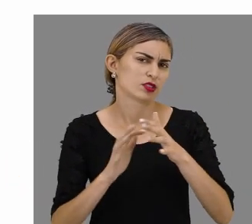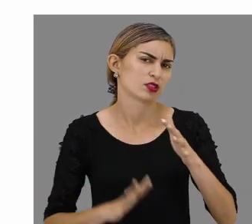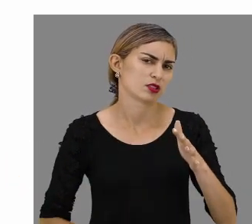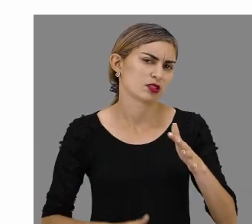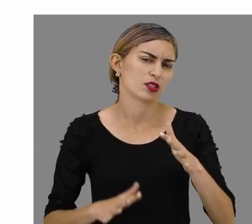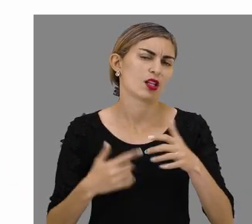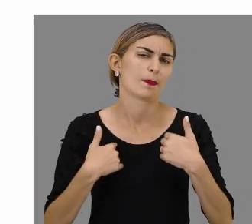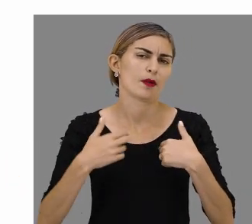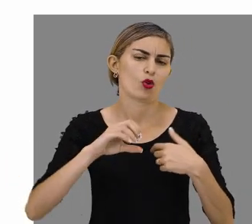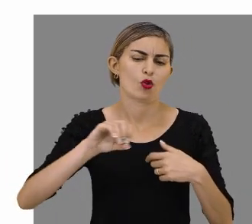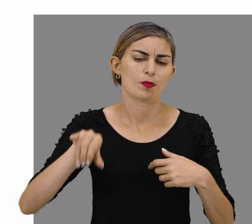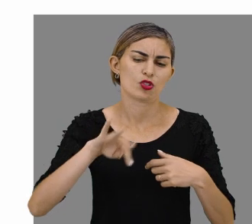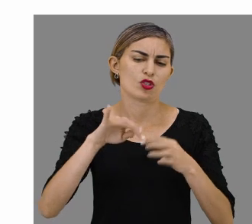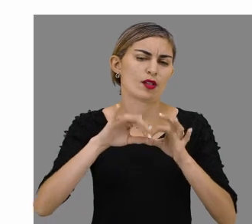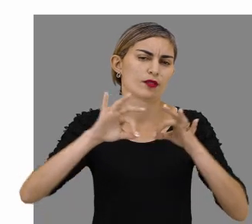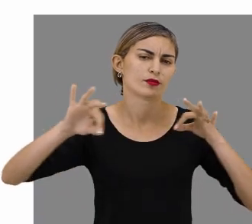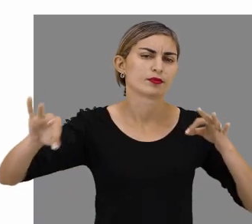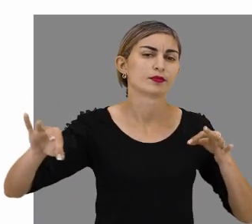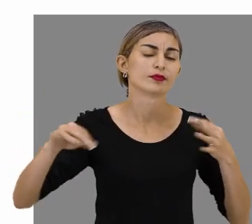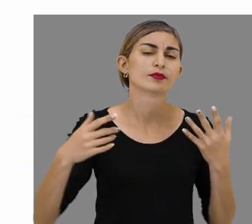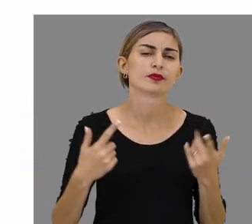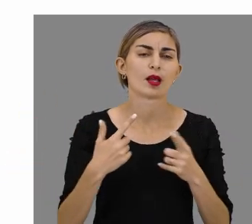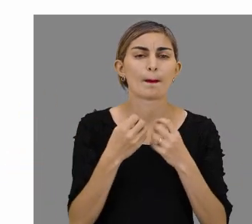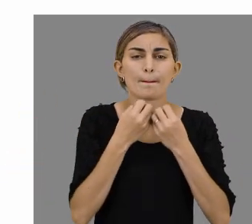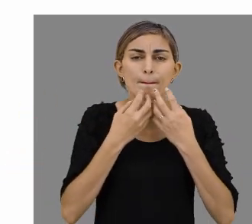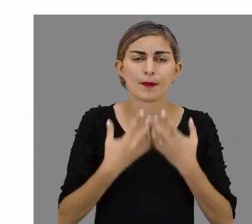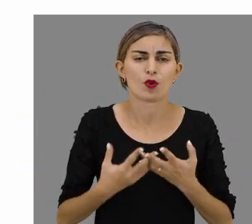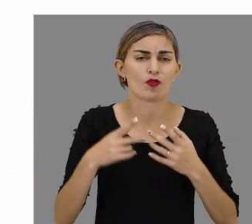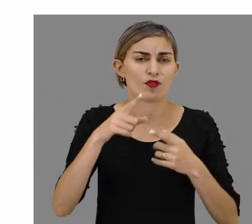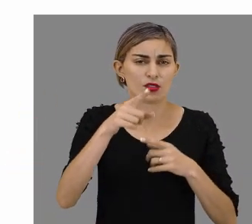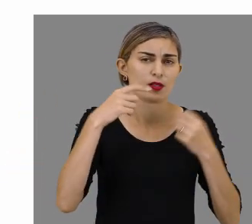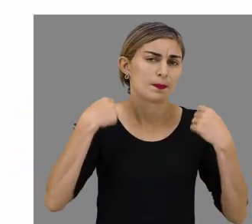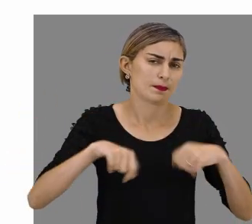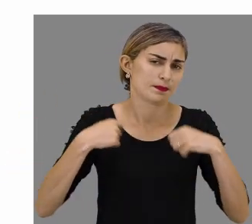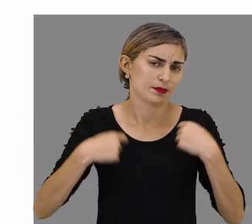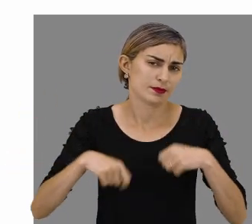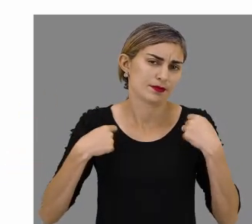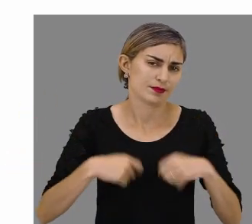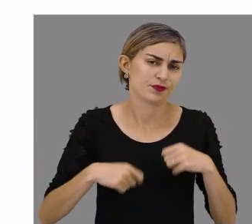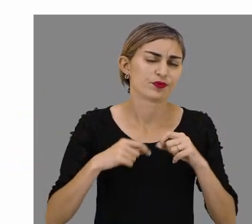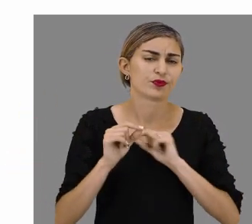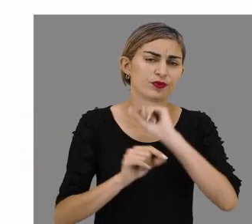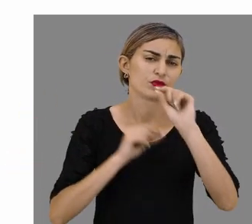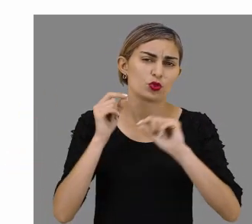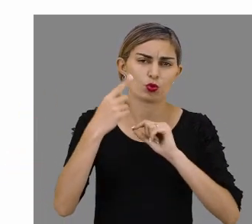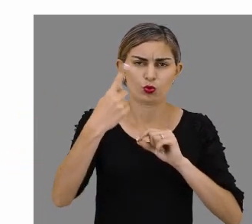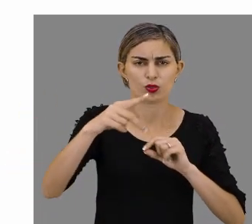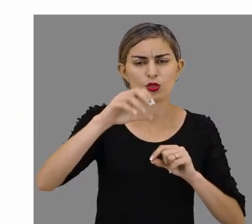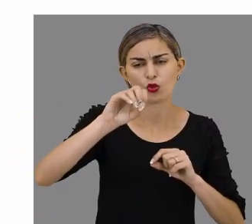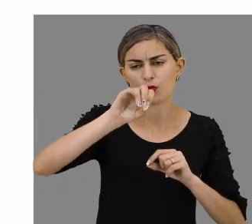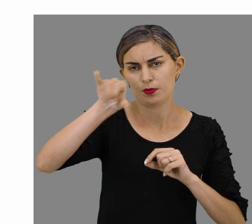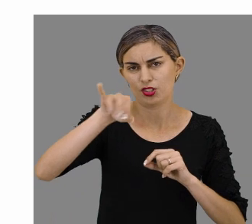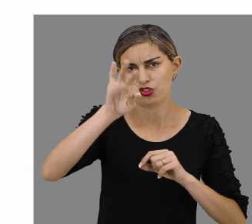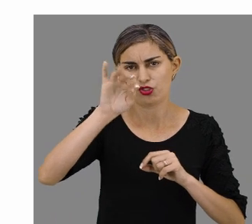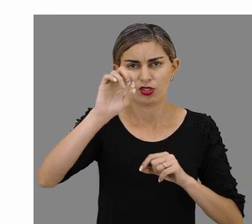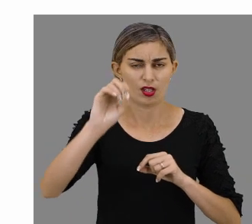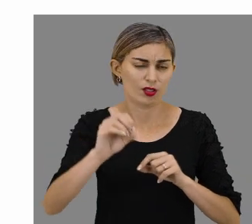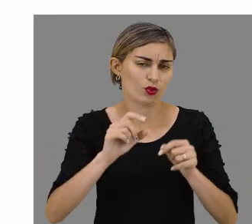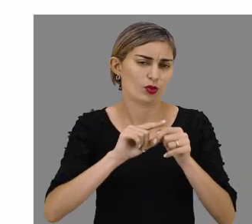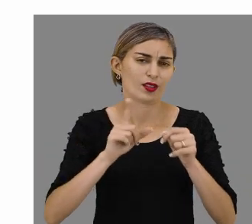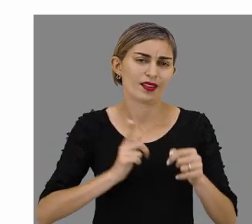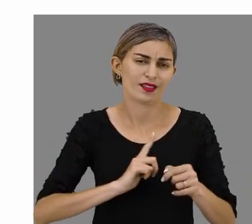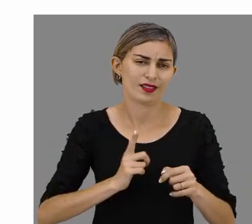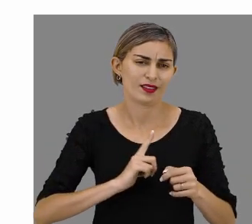tarefa assim que meu objeto for instanciado? Bom, você pode precisar que o seu objeto